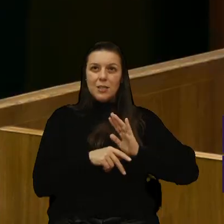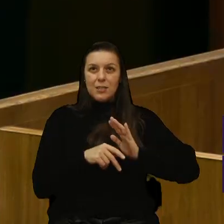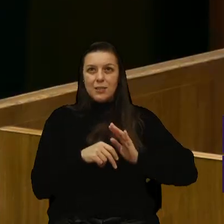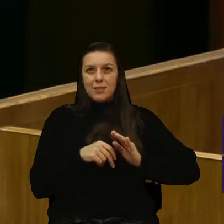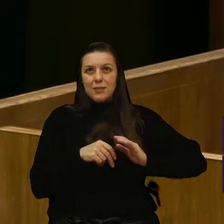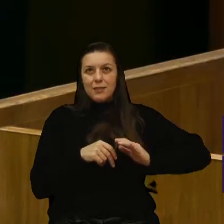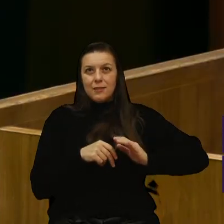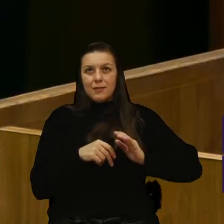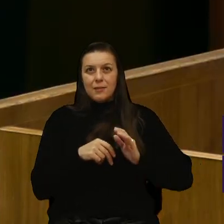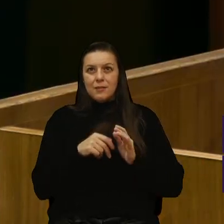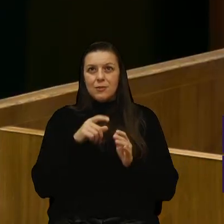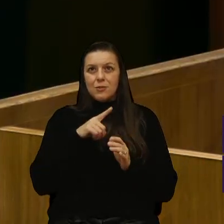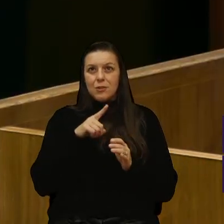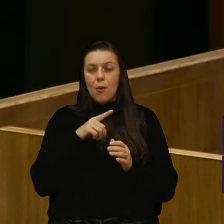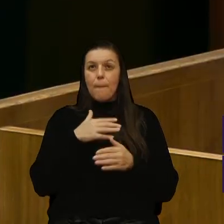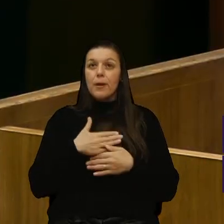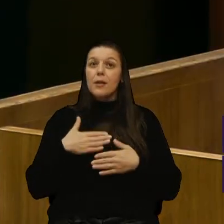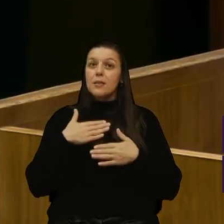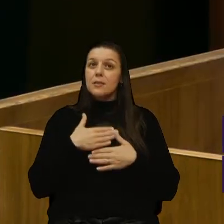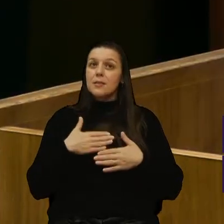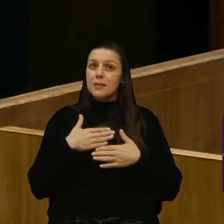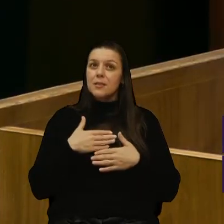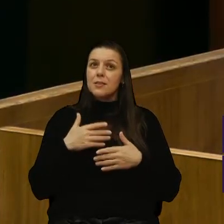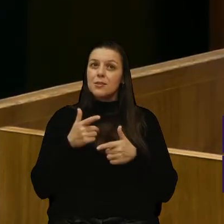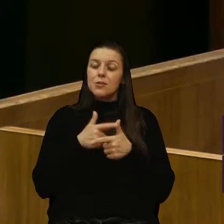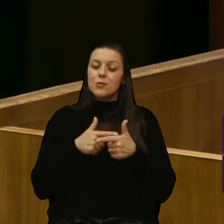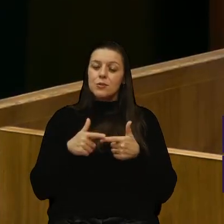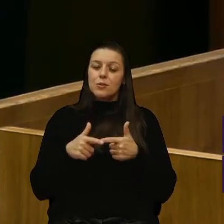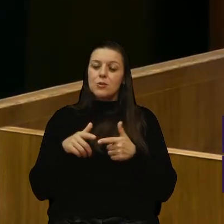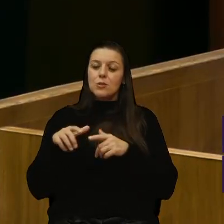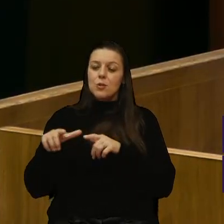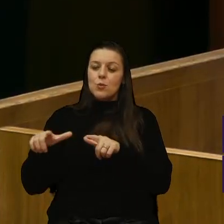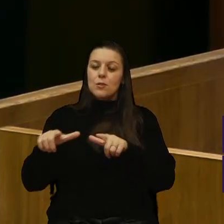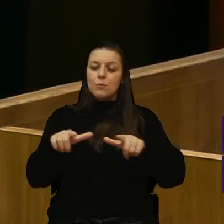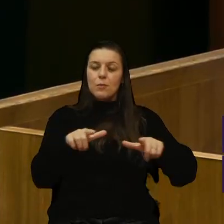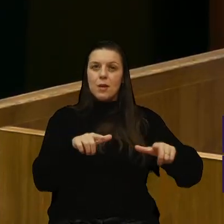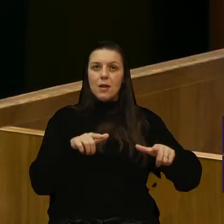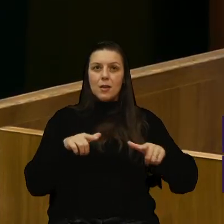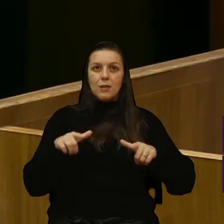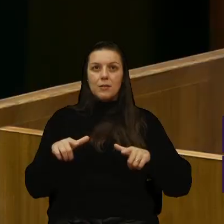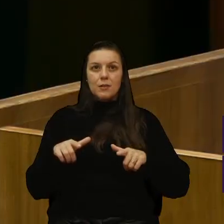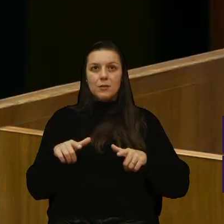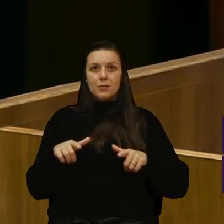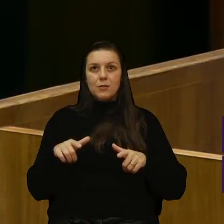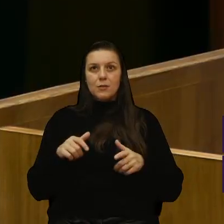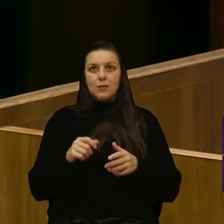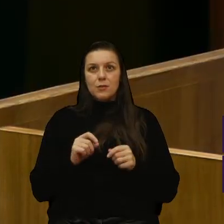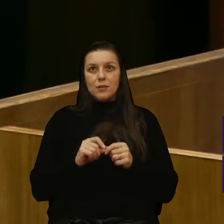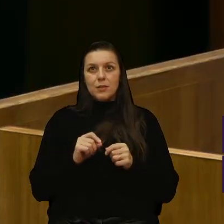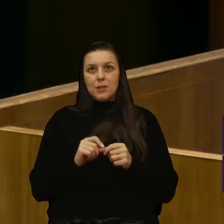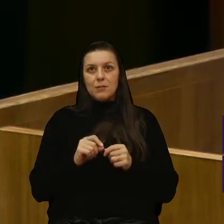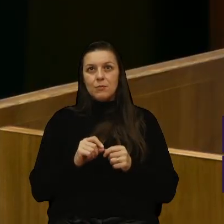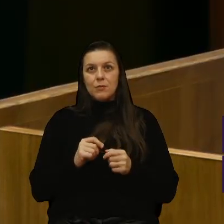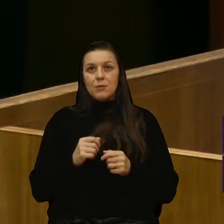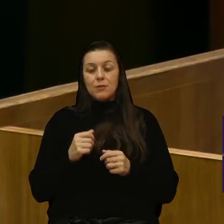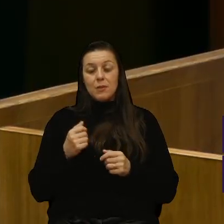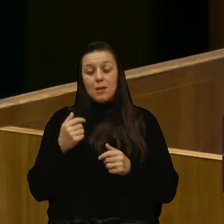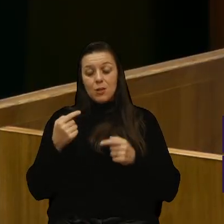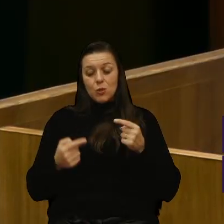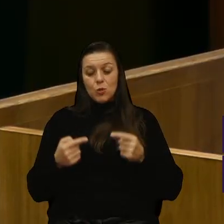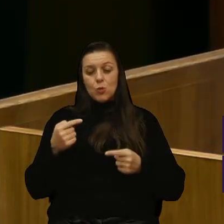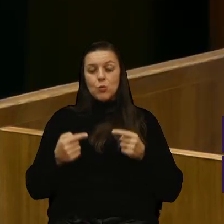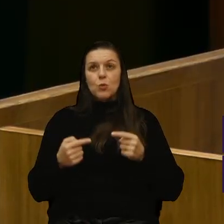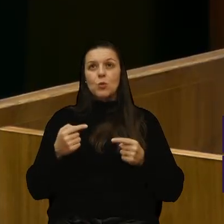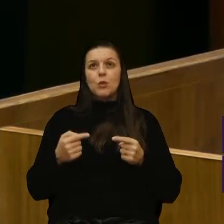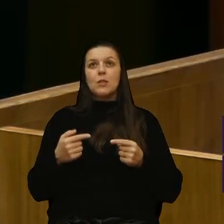Lucas? E eu tive o prazer de dividir alguns espaços com ele e fizemos excelentes discussões, eu tenho